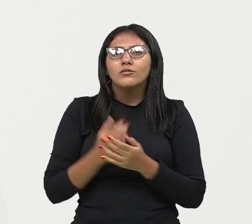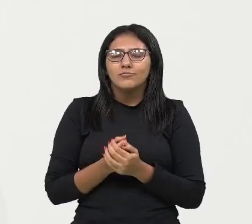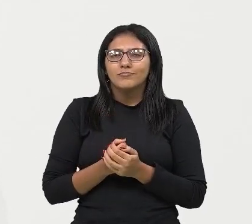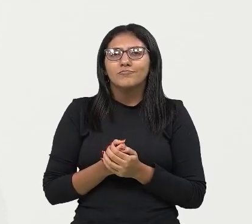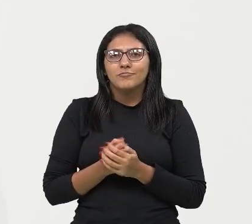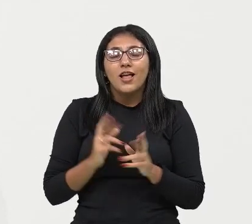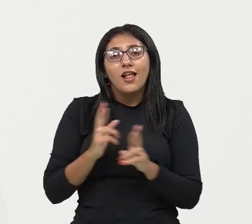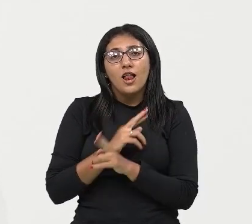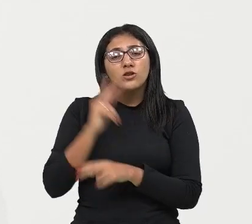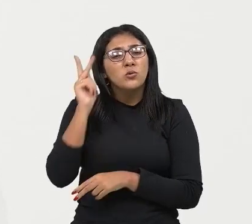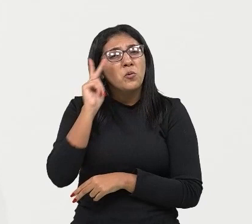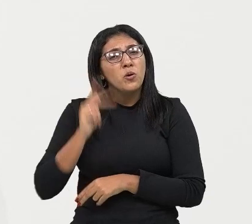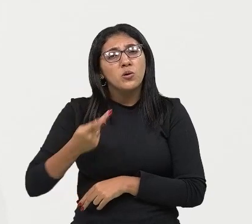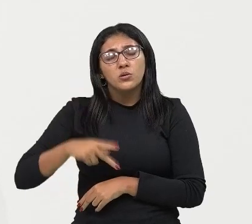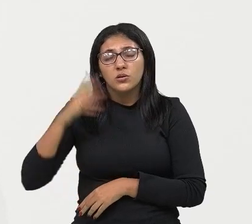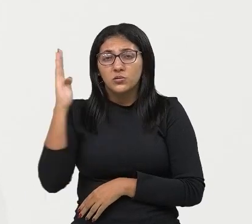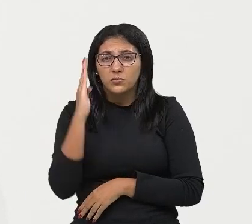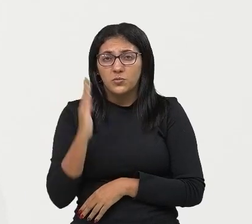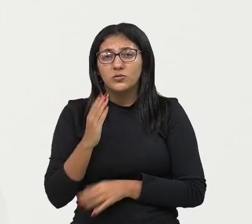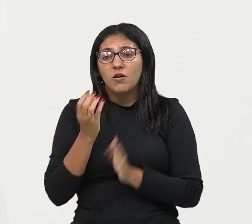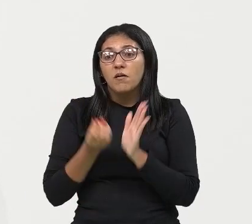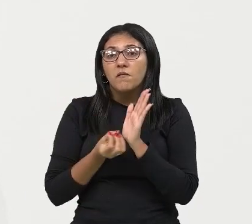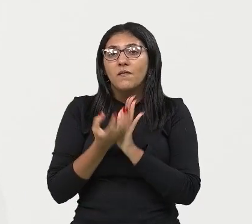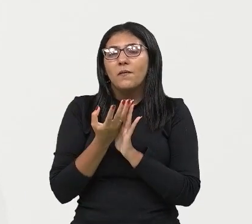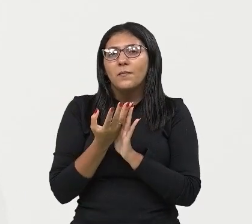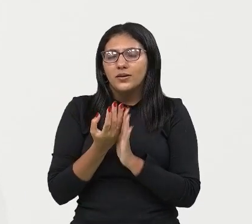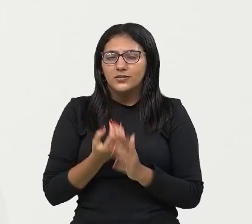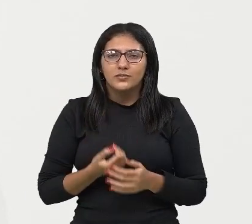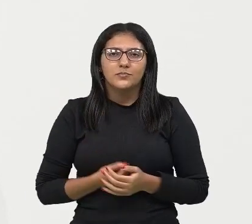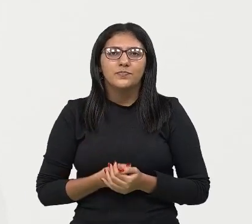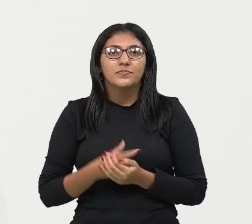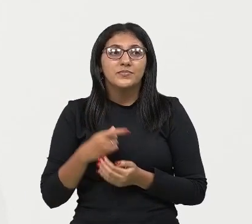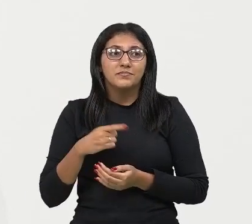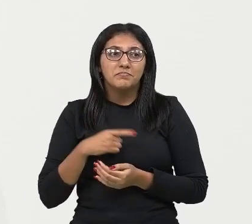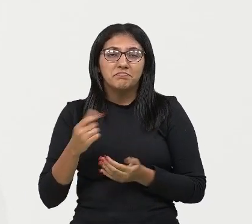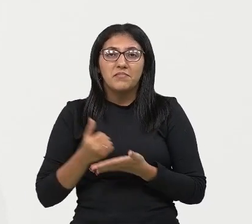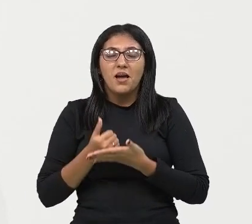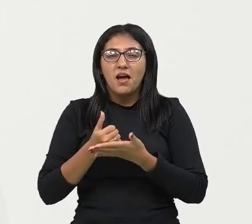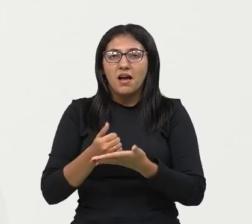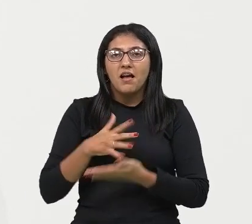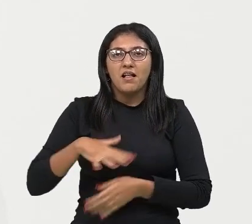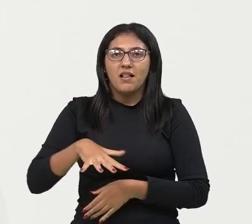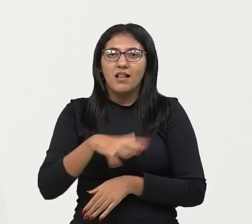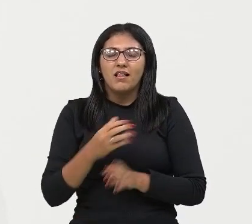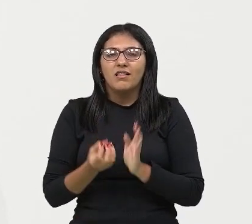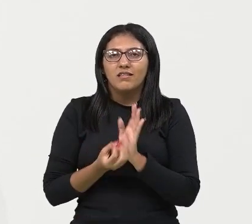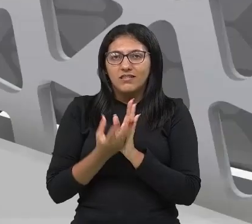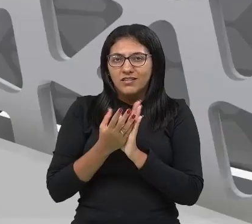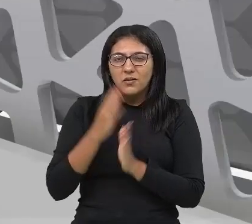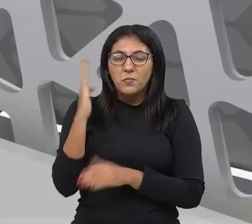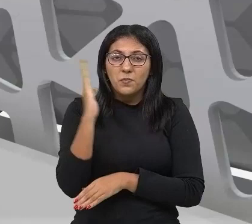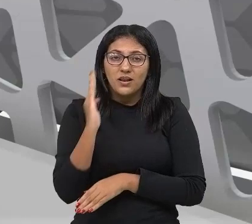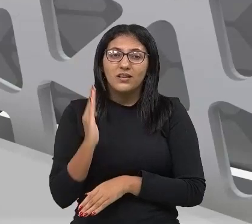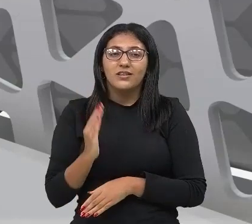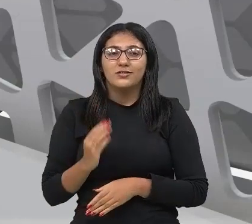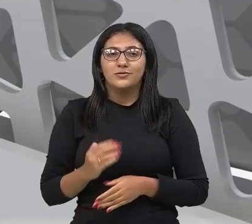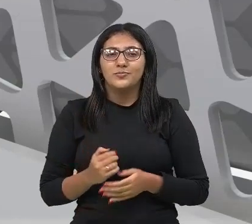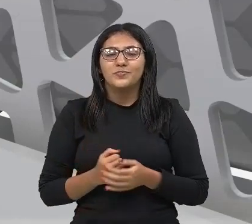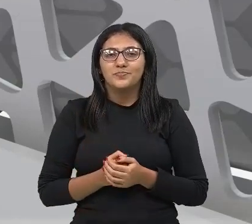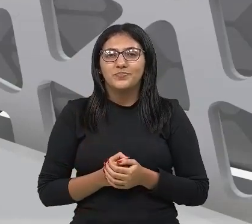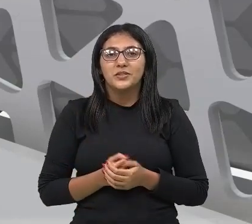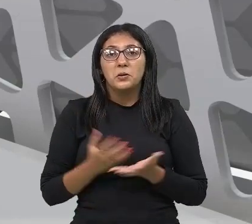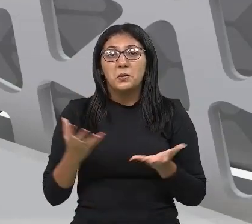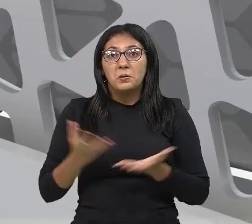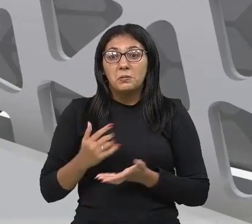país, tá? Então, isso acaba realmente ajudando nessa formação do território brasileiro que a